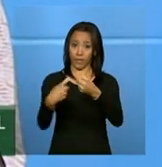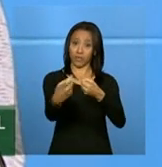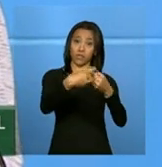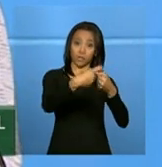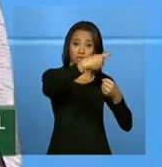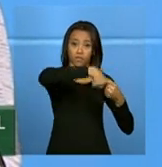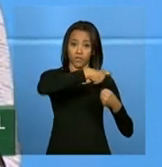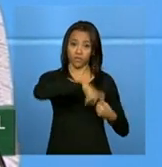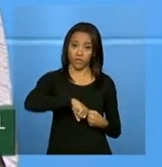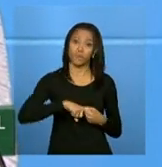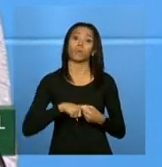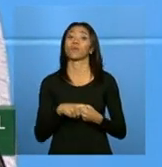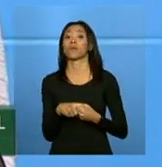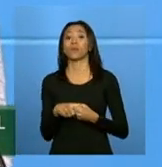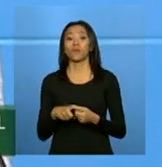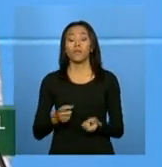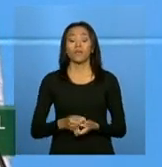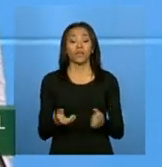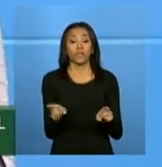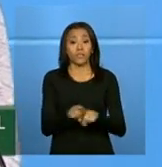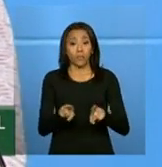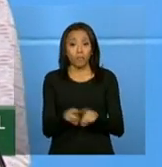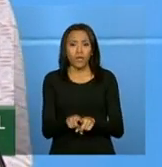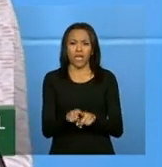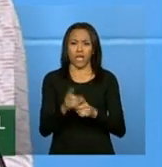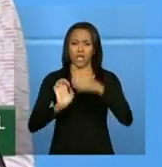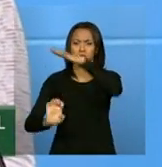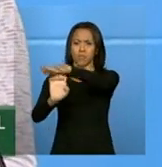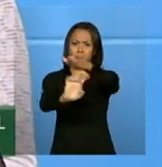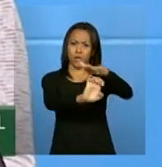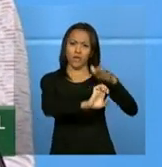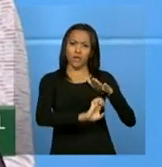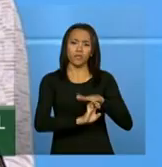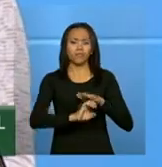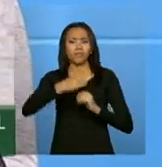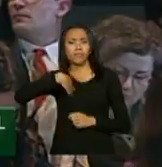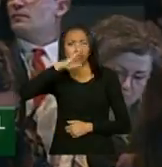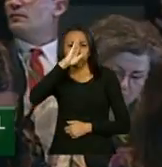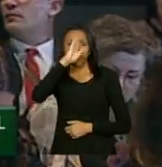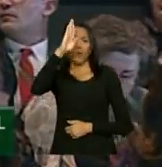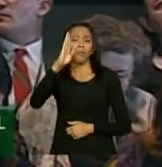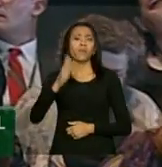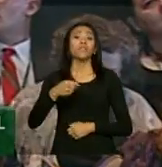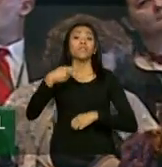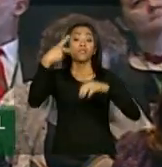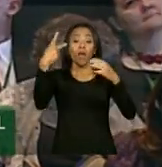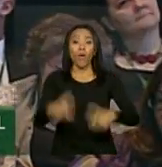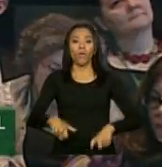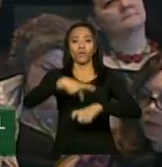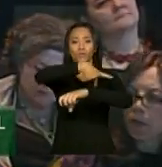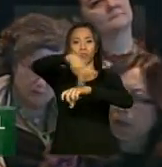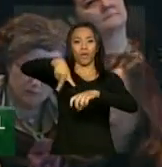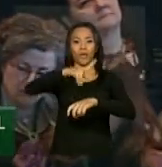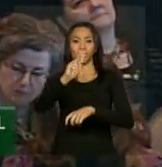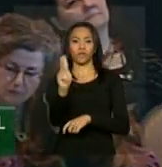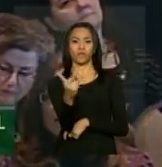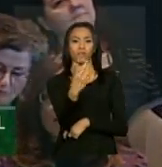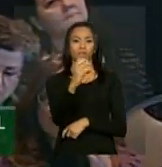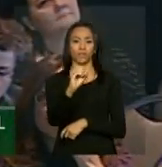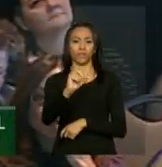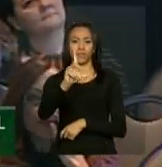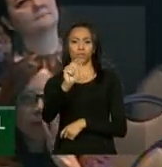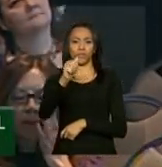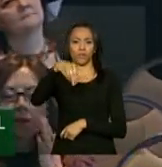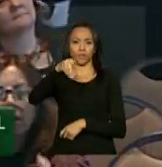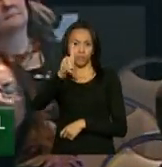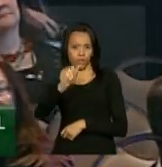governos, as ONGs, as comunidades locais e as empresas. Inclusive, na Holanda, eu tento me reunir com elas todas